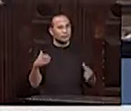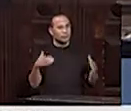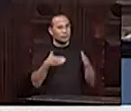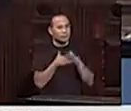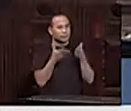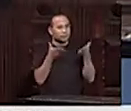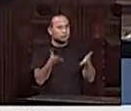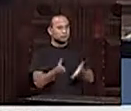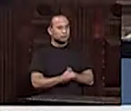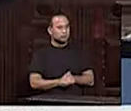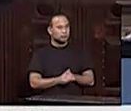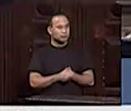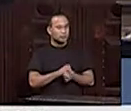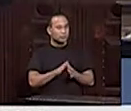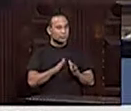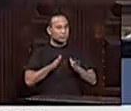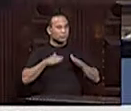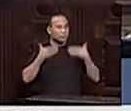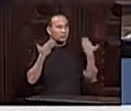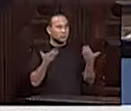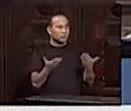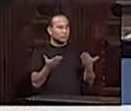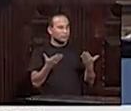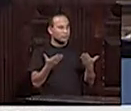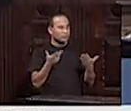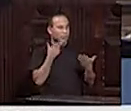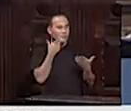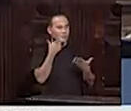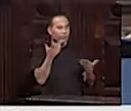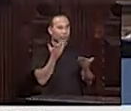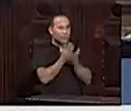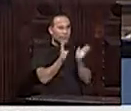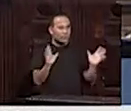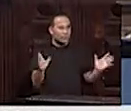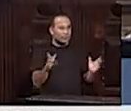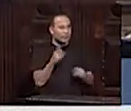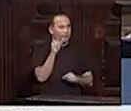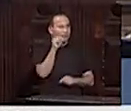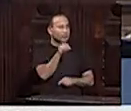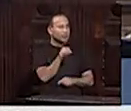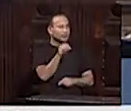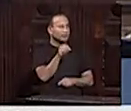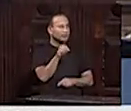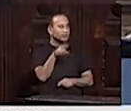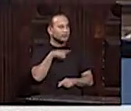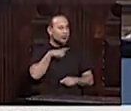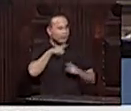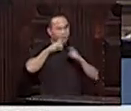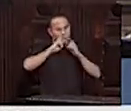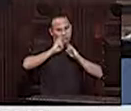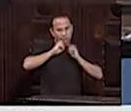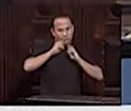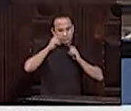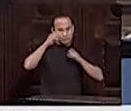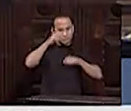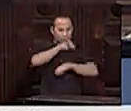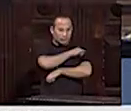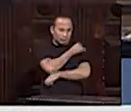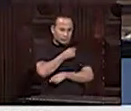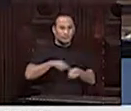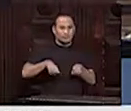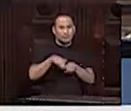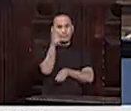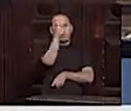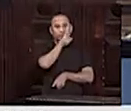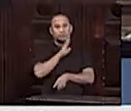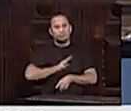enxergaram isso repentinamente. Para concluir, por favor. E eu concluo, senhor presidente, dizendo que isso tenha... Discutir o Rio de Janeiro é discutir o Brasil,